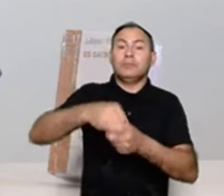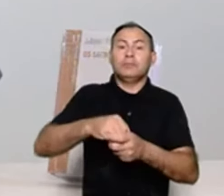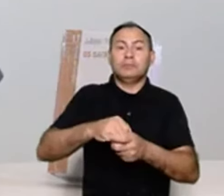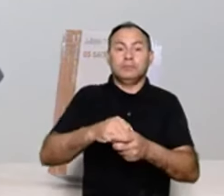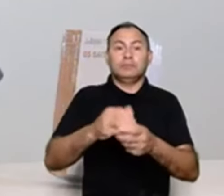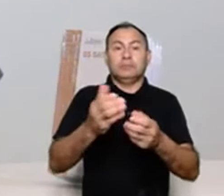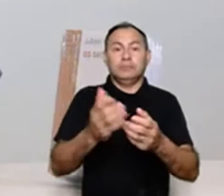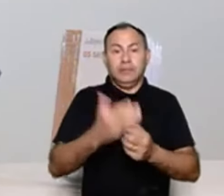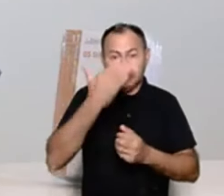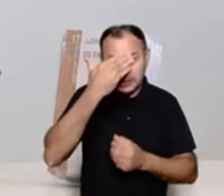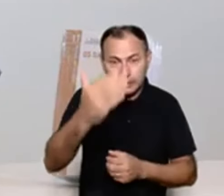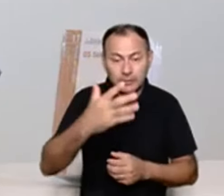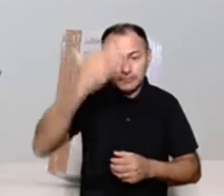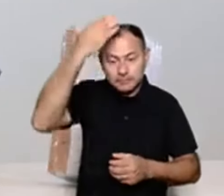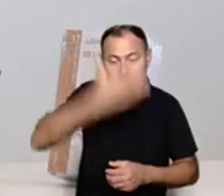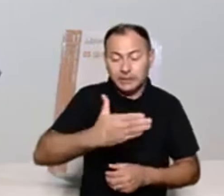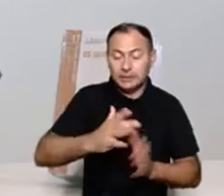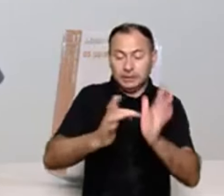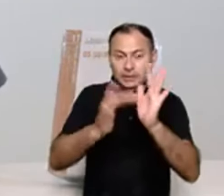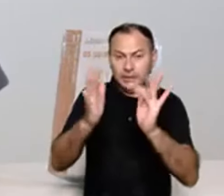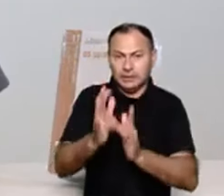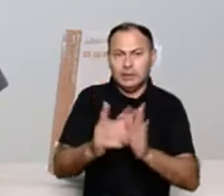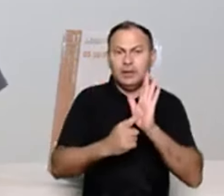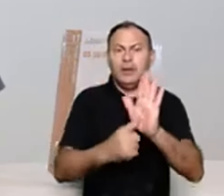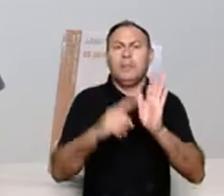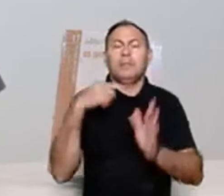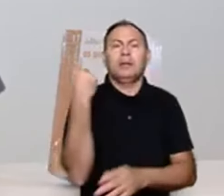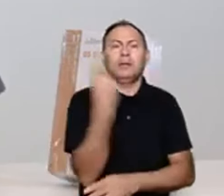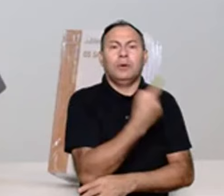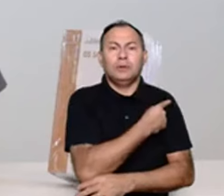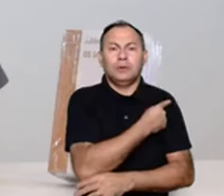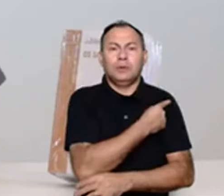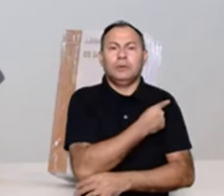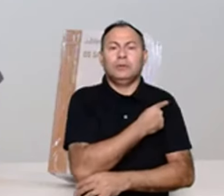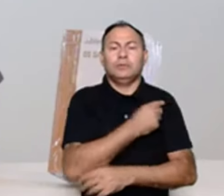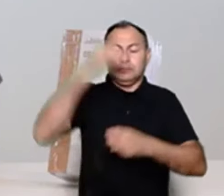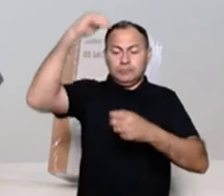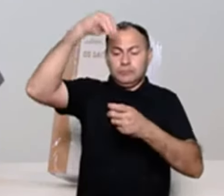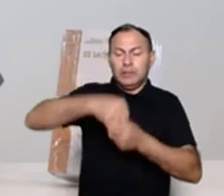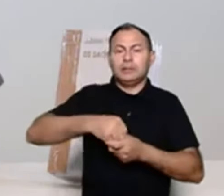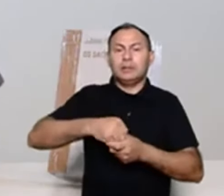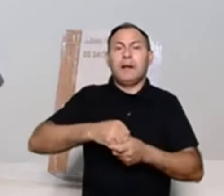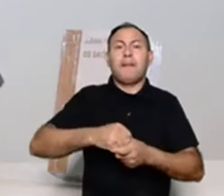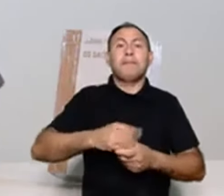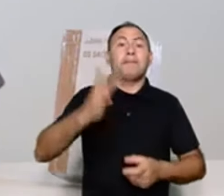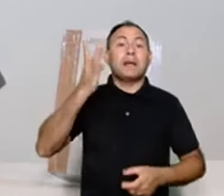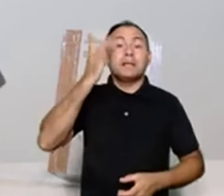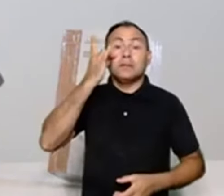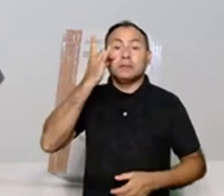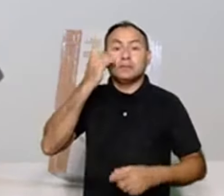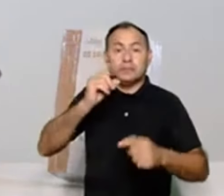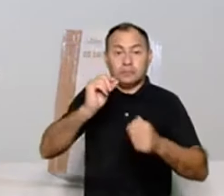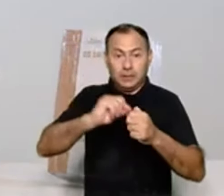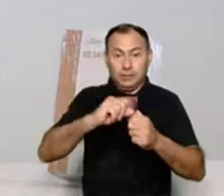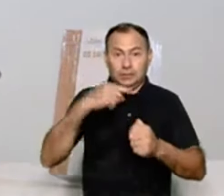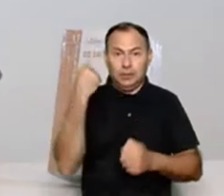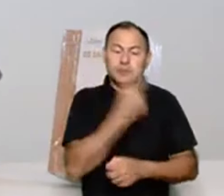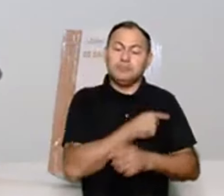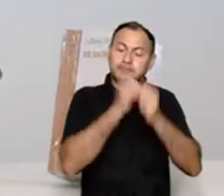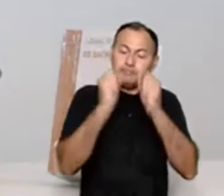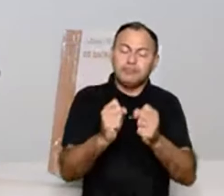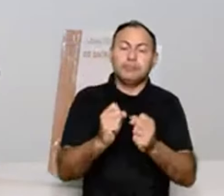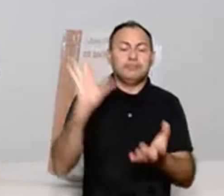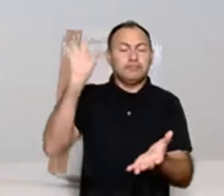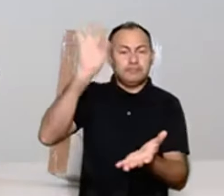colocando diante da presença de Cristo, trazendo para nós, para o nosso interior, essa presença, faz com que nós